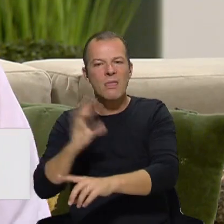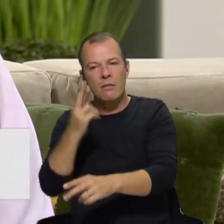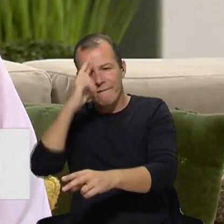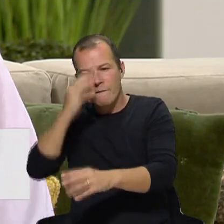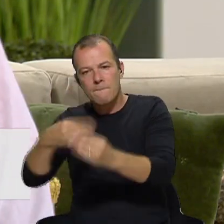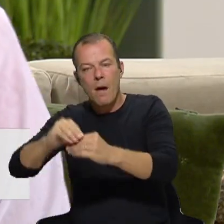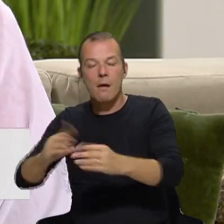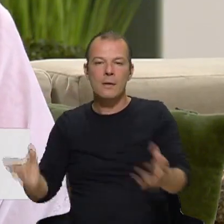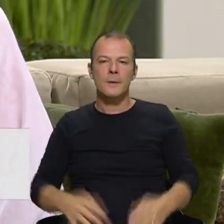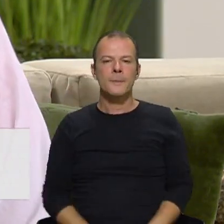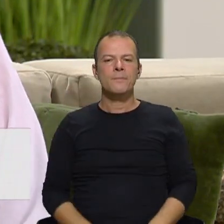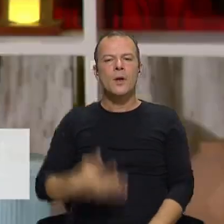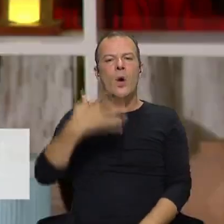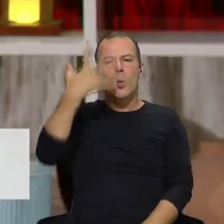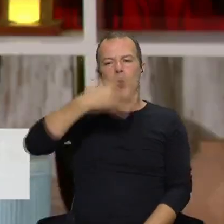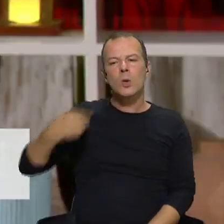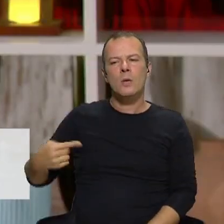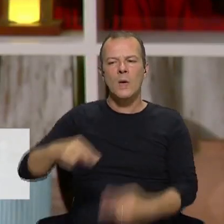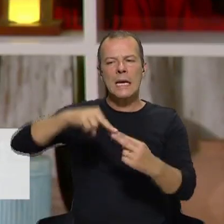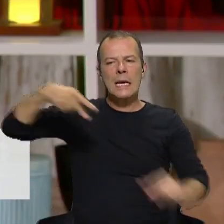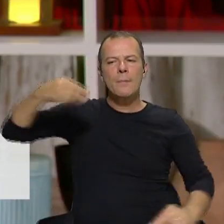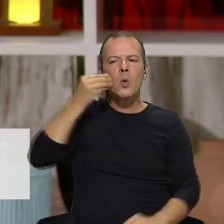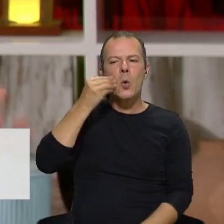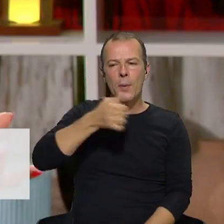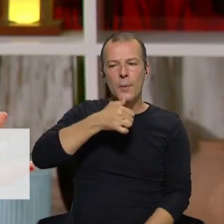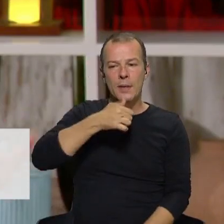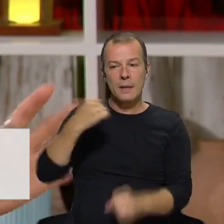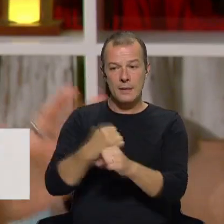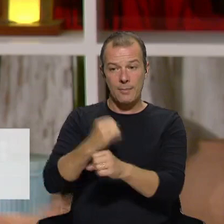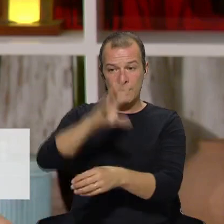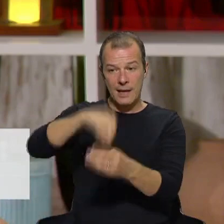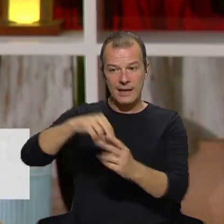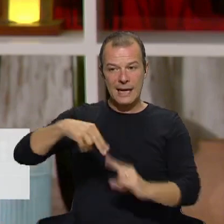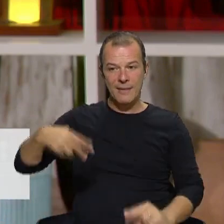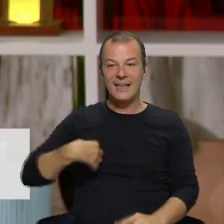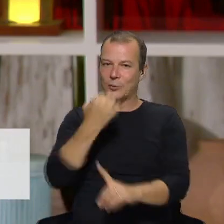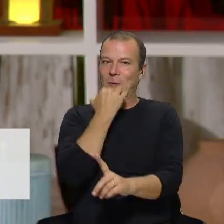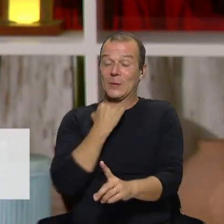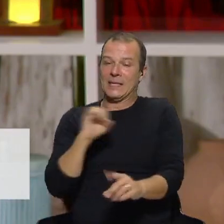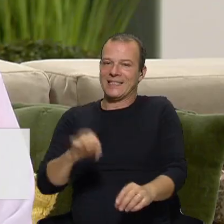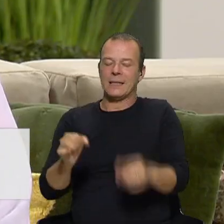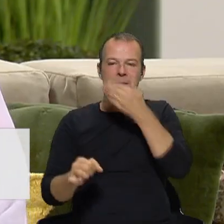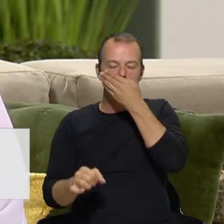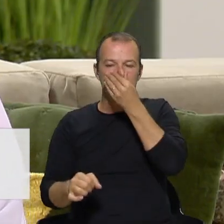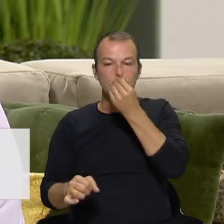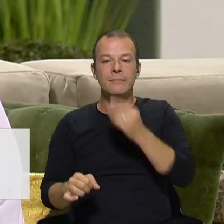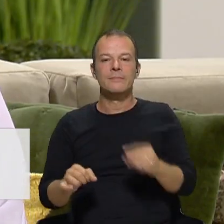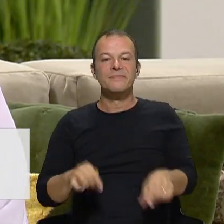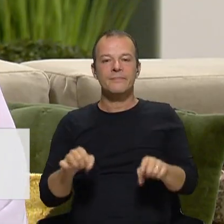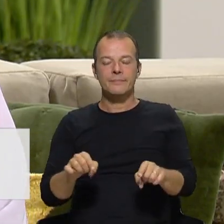Exatamente. Até chegar. Olha, como é que é o teu dia-a-dia na Câmara Municipal? Tu trabalhas lá, ficaste Sim. muito contente. Fiquei. Isto